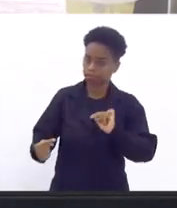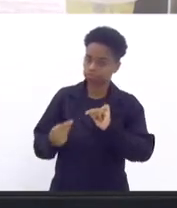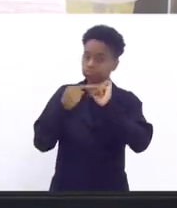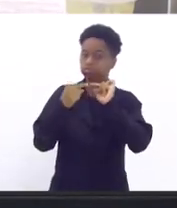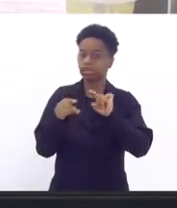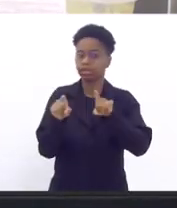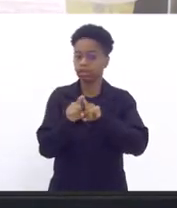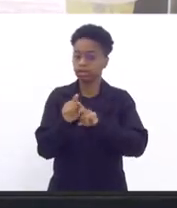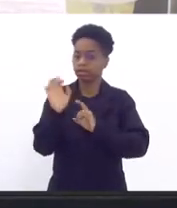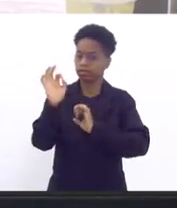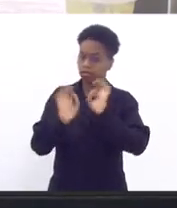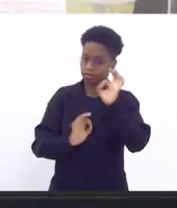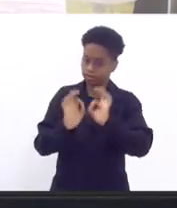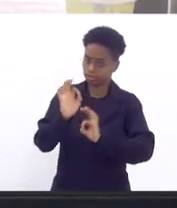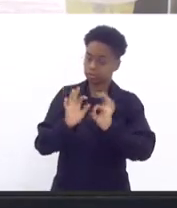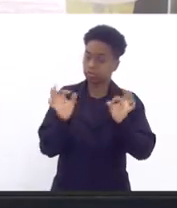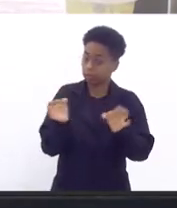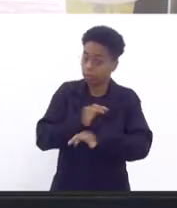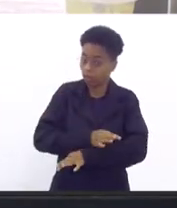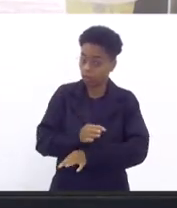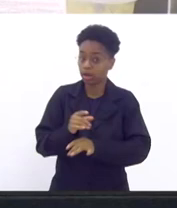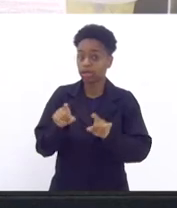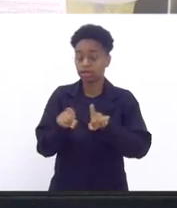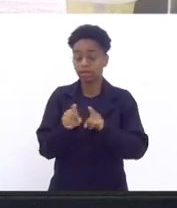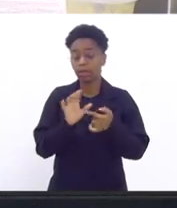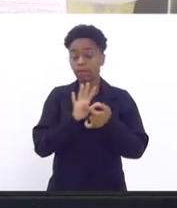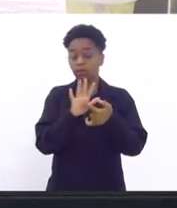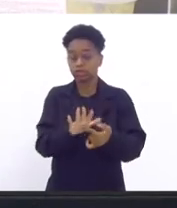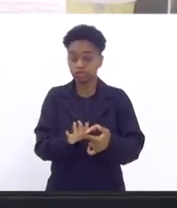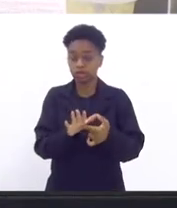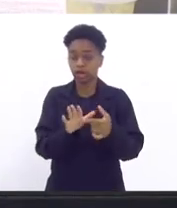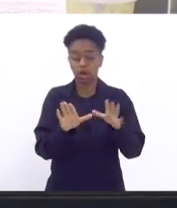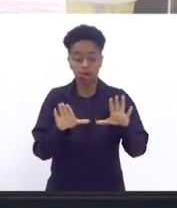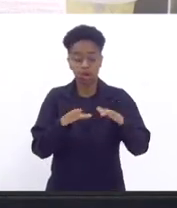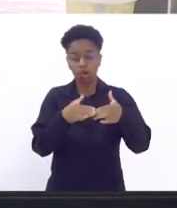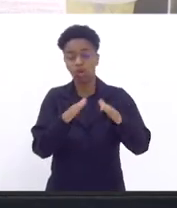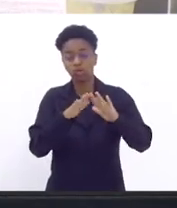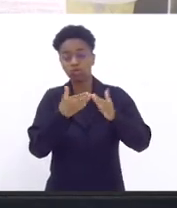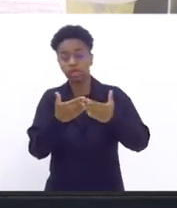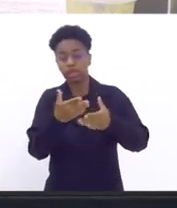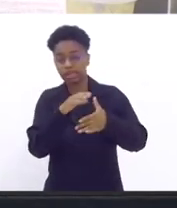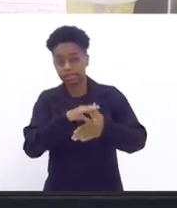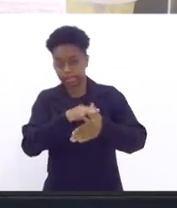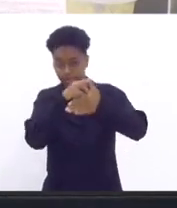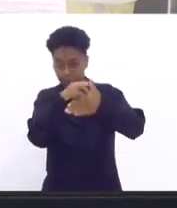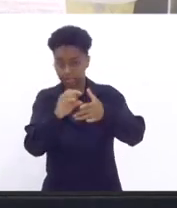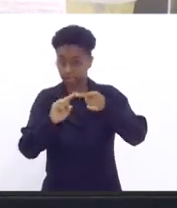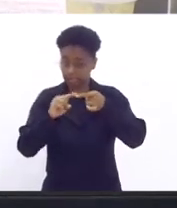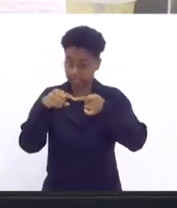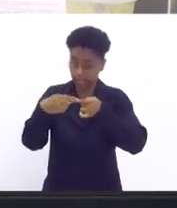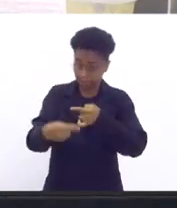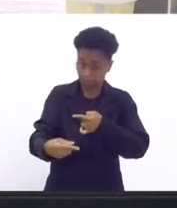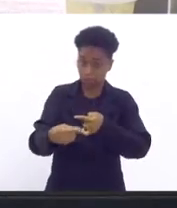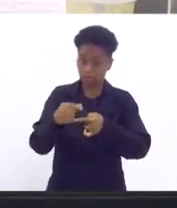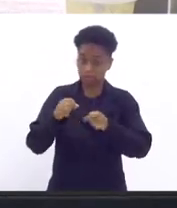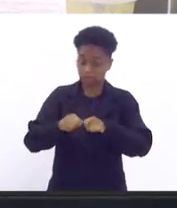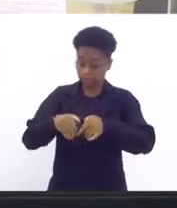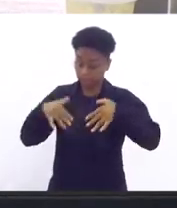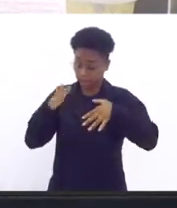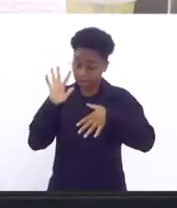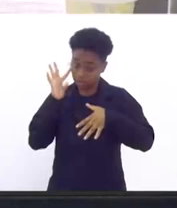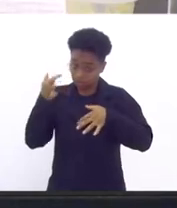acordo com que está estabelecido poder levar isso para o Colégio de líderes para a partida deliberação do plenário